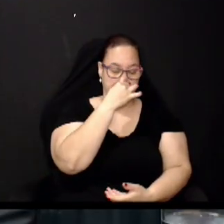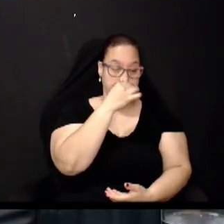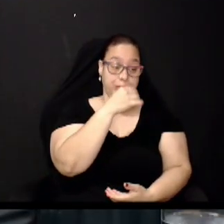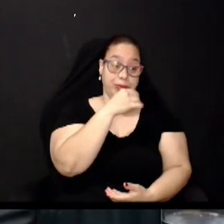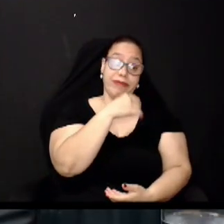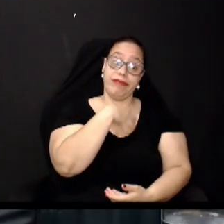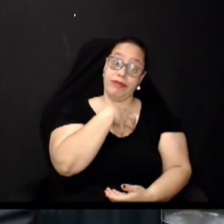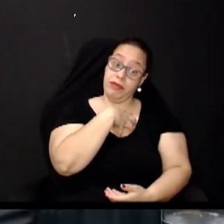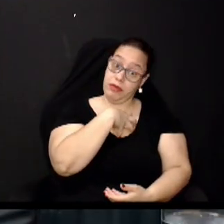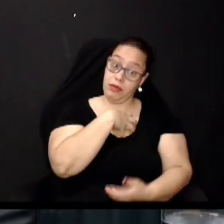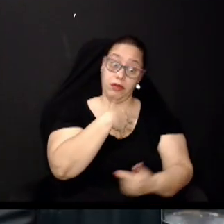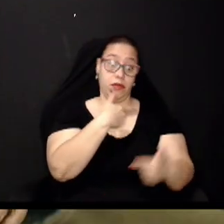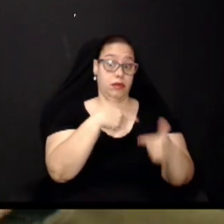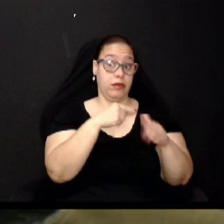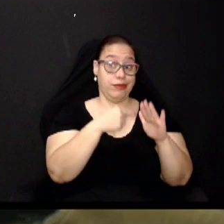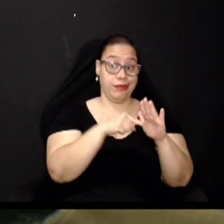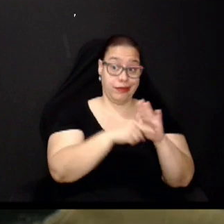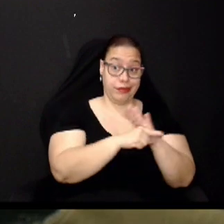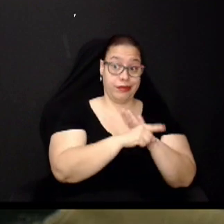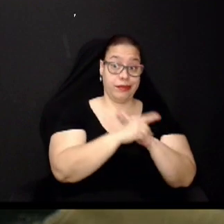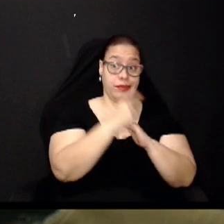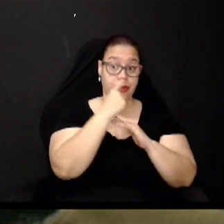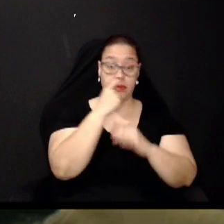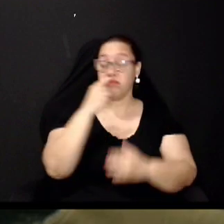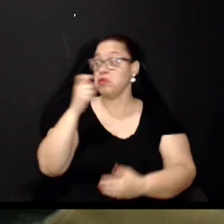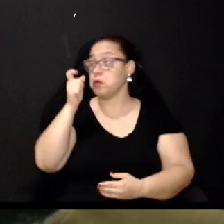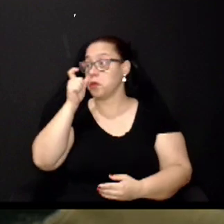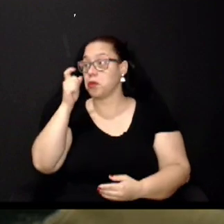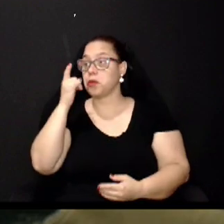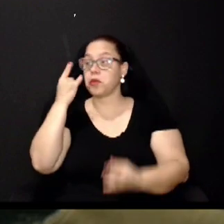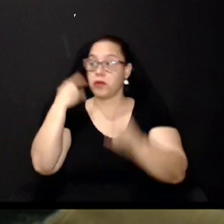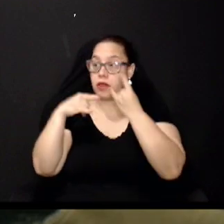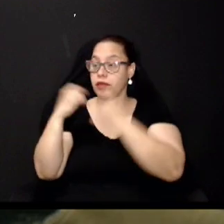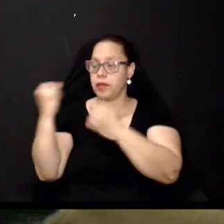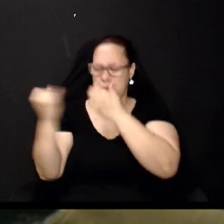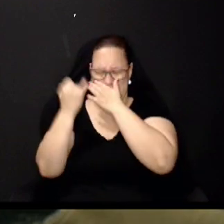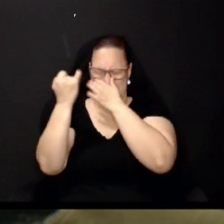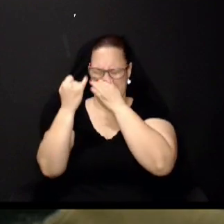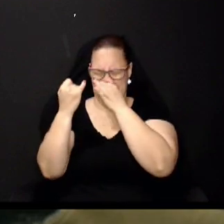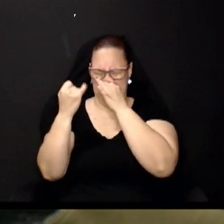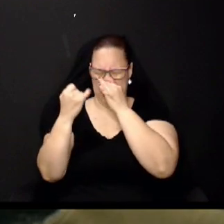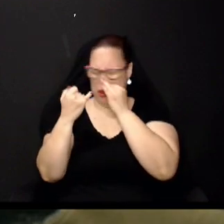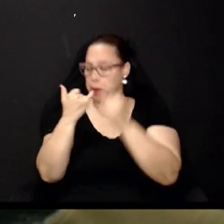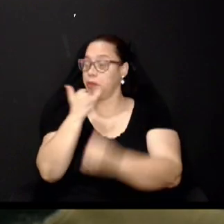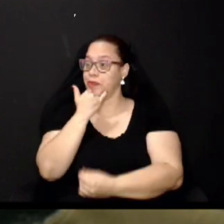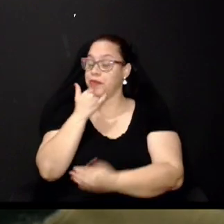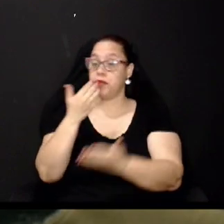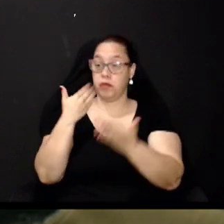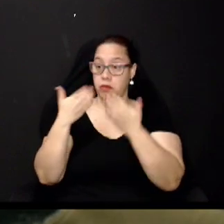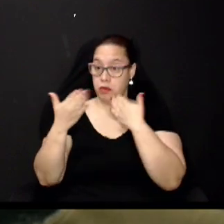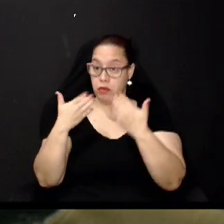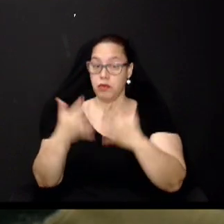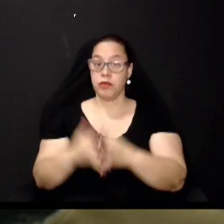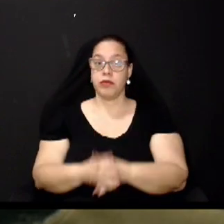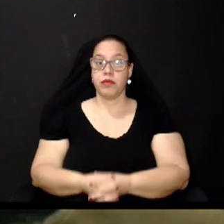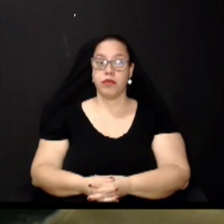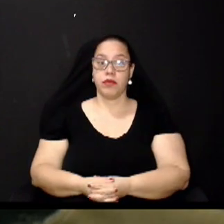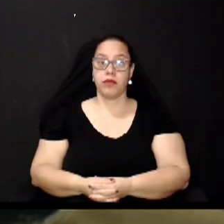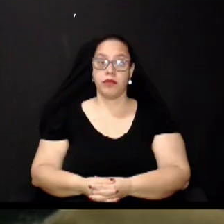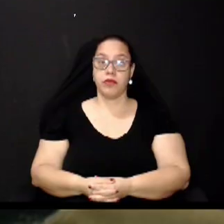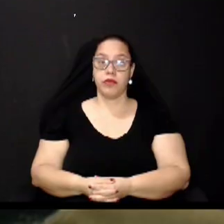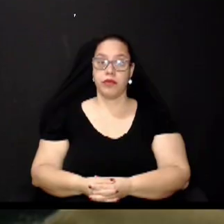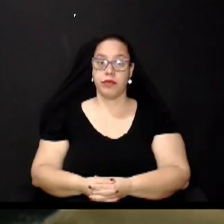muito profundo. Interessante e importante toda essa nossa conversa, mas assim, nós estamos falando do